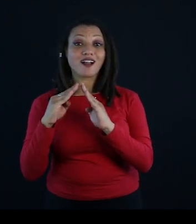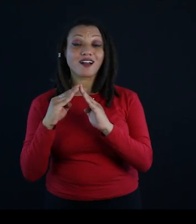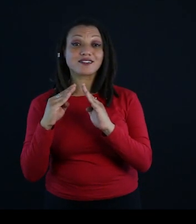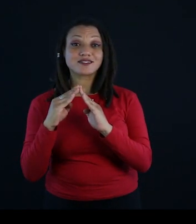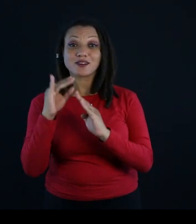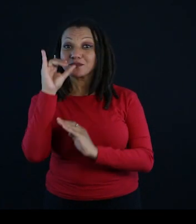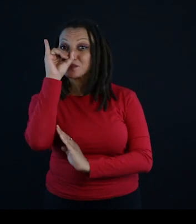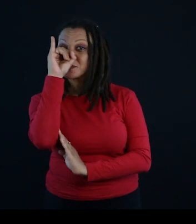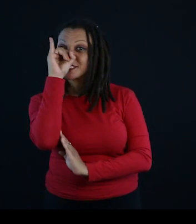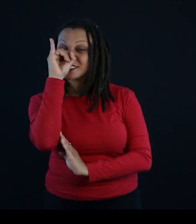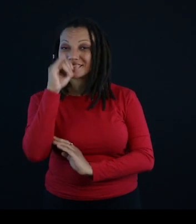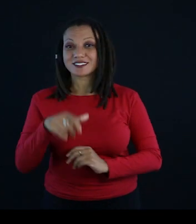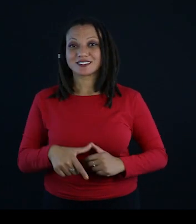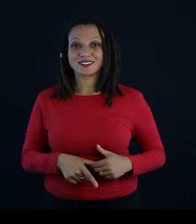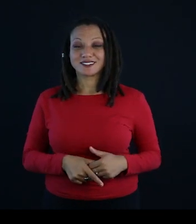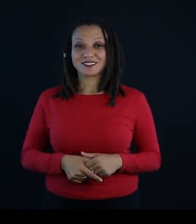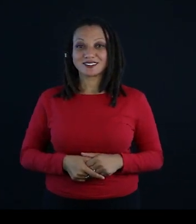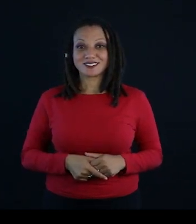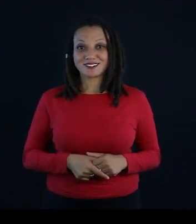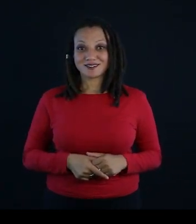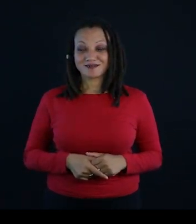a casinha do porquinho.